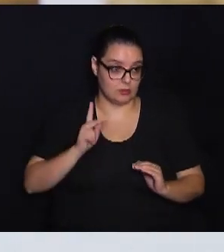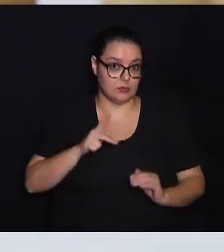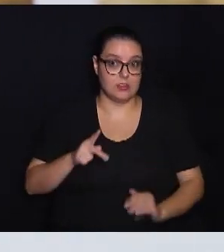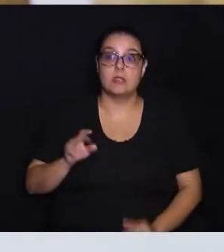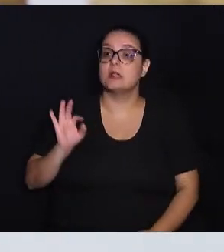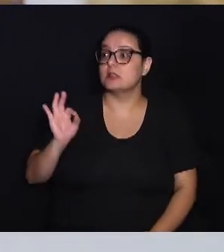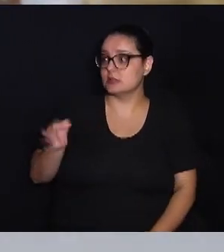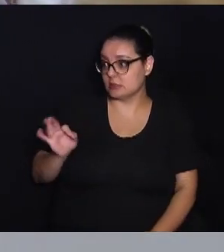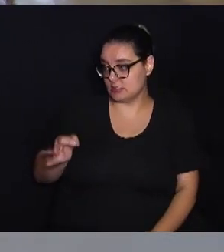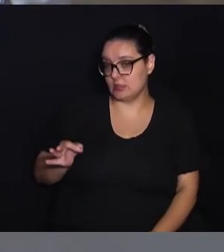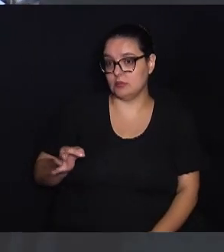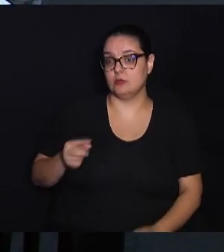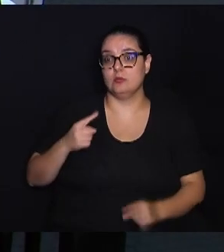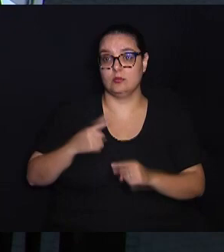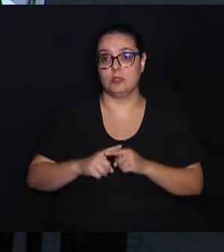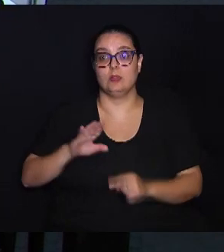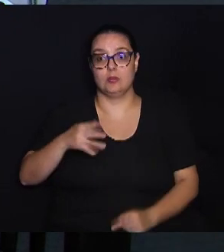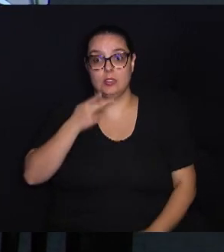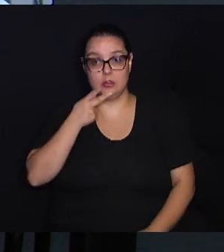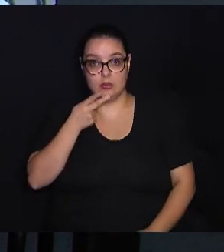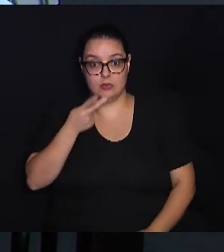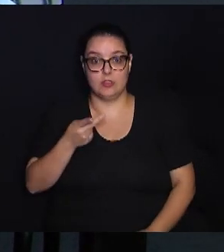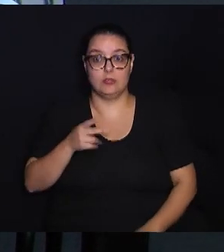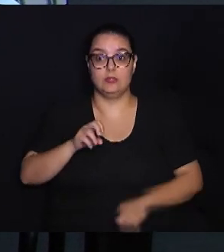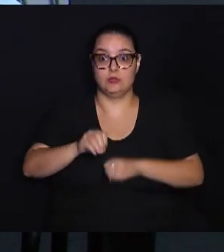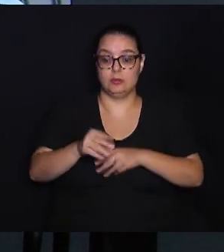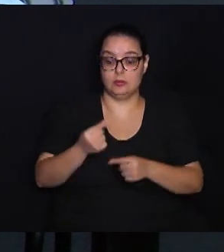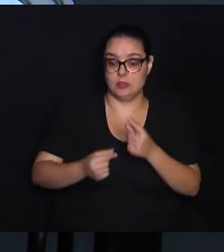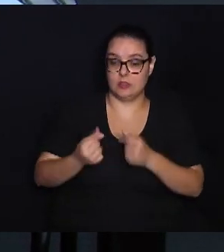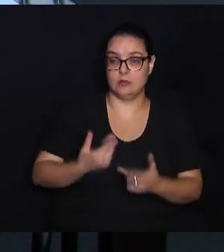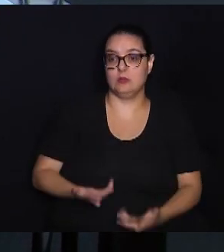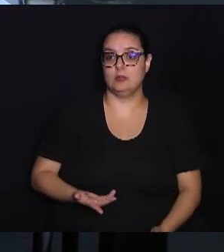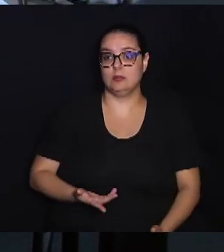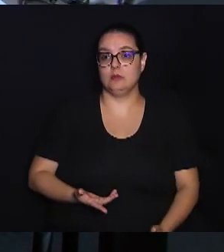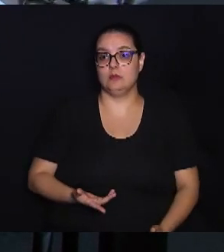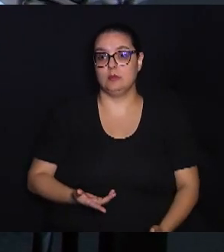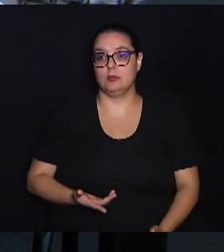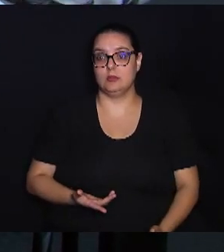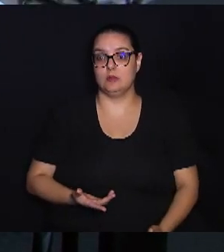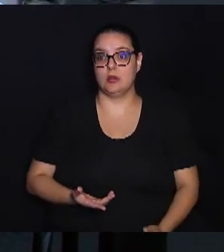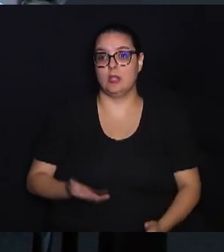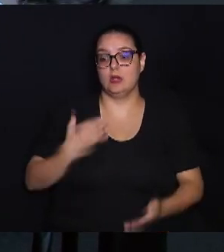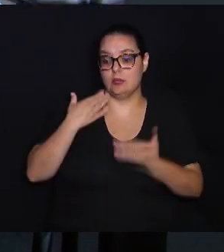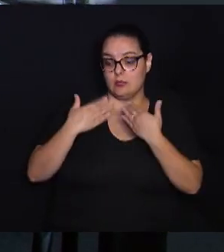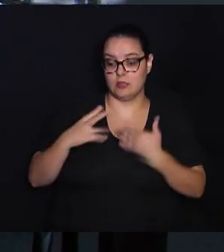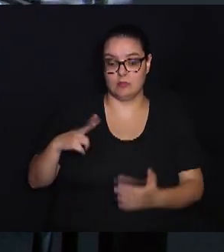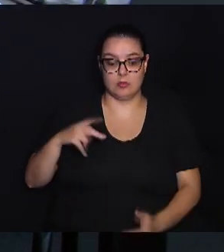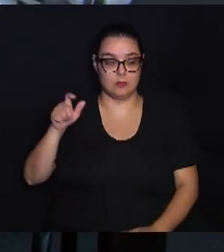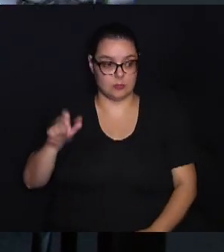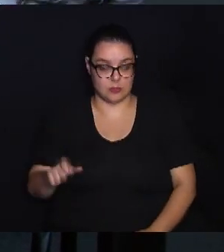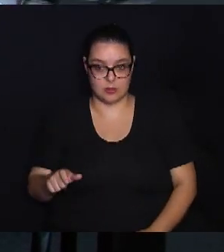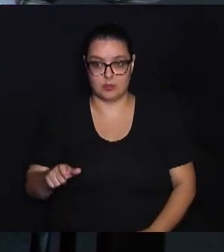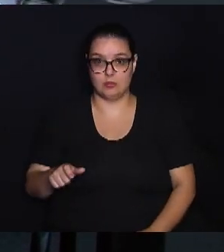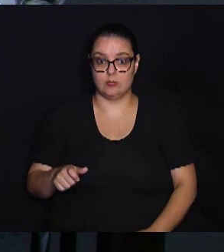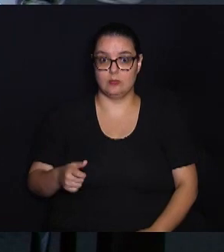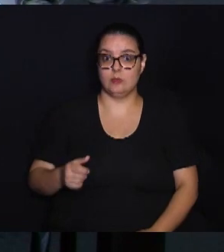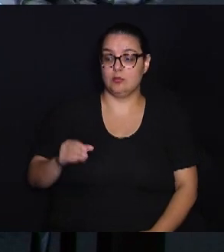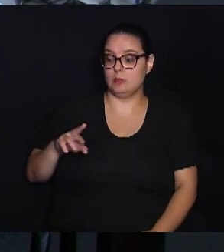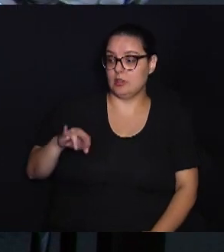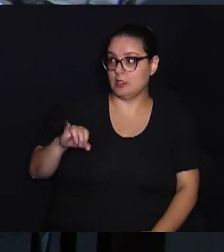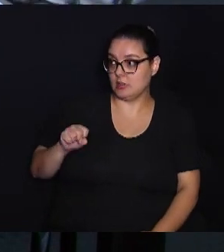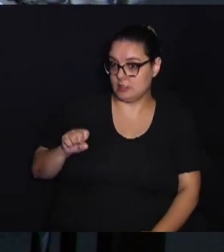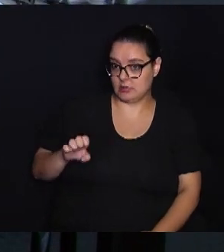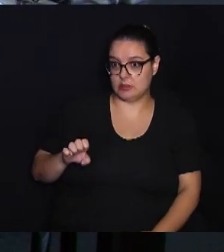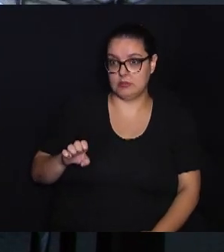né, professor? Exato. Por quê? Quando a gente fala de educação financeira, né, você conversa individualmente com uma pessoa que está passando por uma